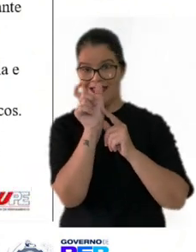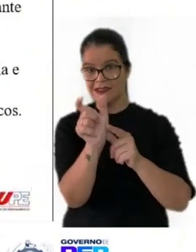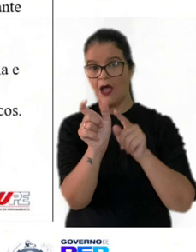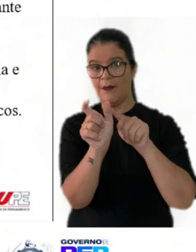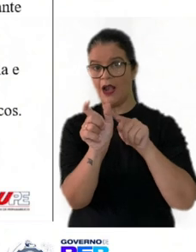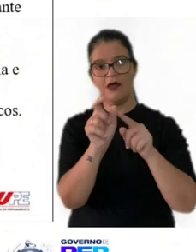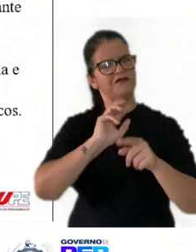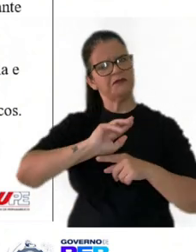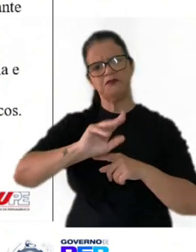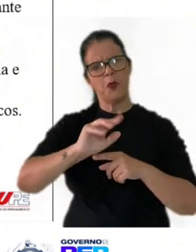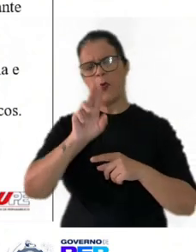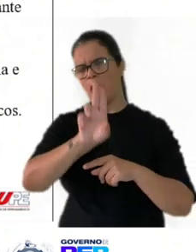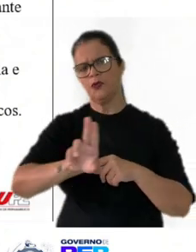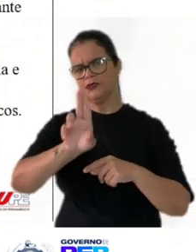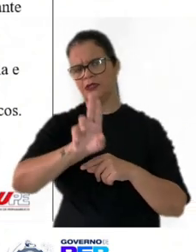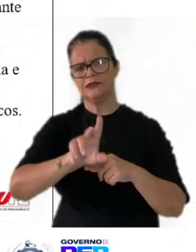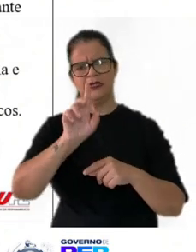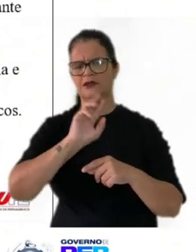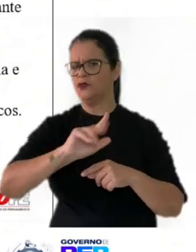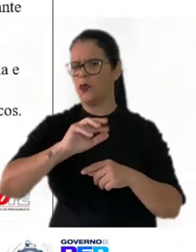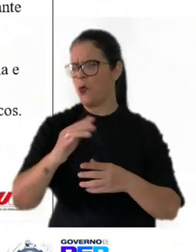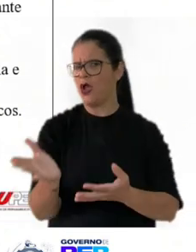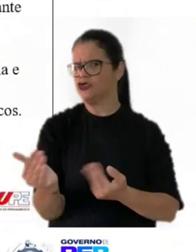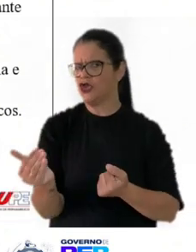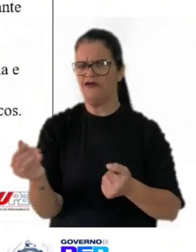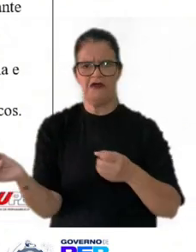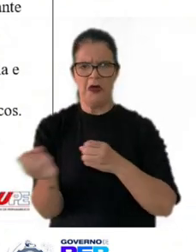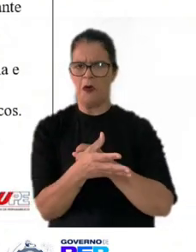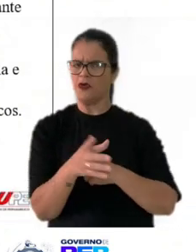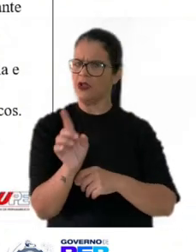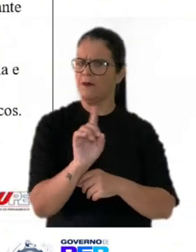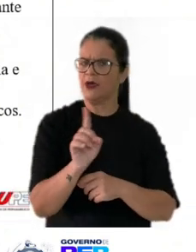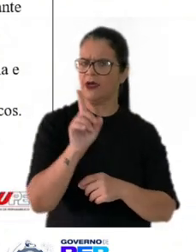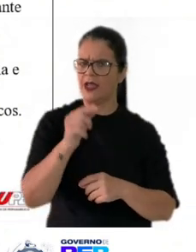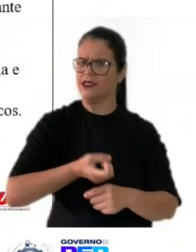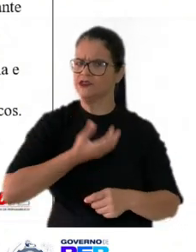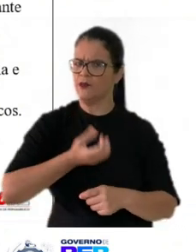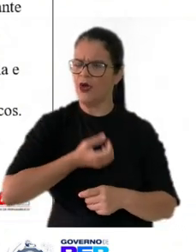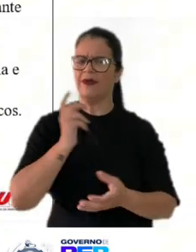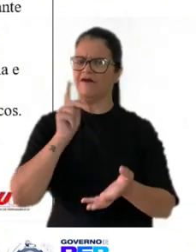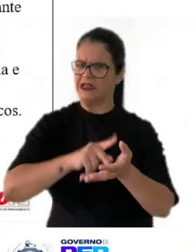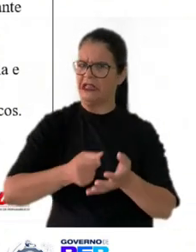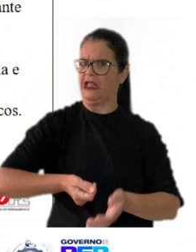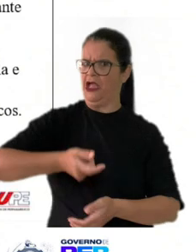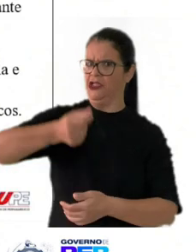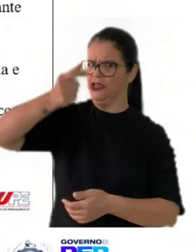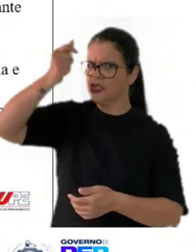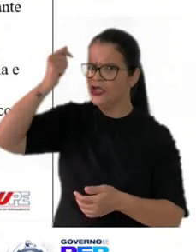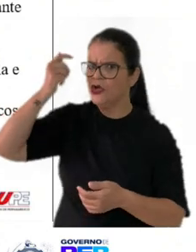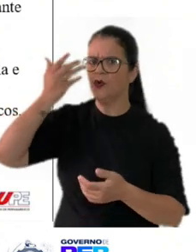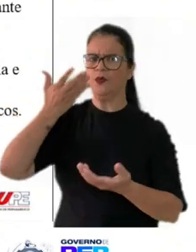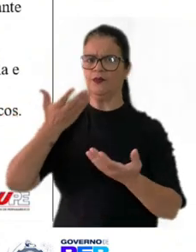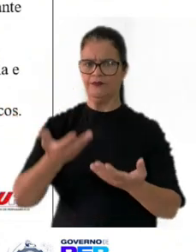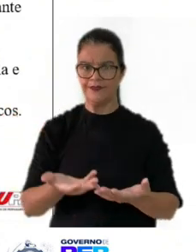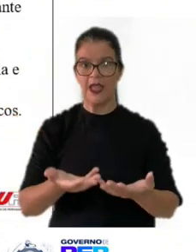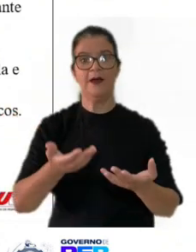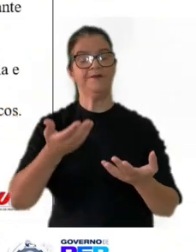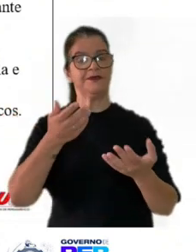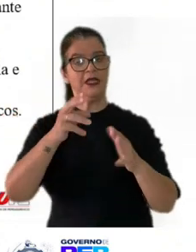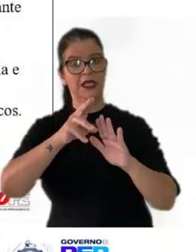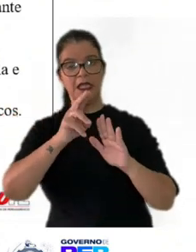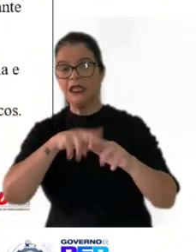utilizada ela não é jovial nem contemporânea na verdade esse poema é bem antigo tá então os termos as